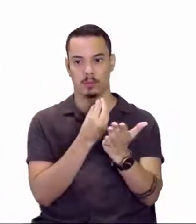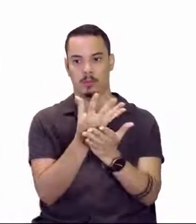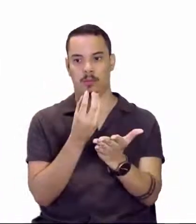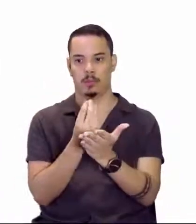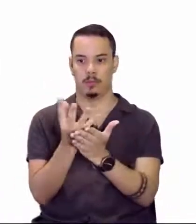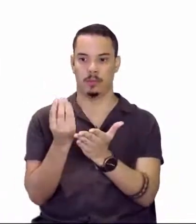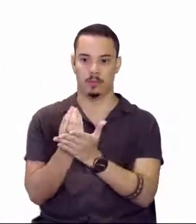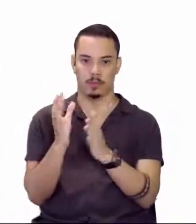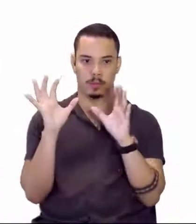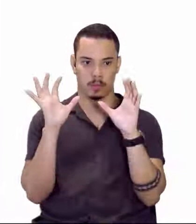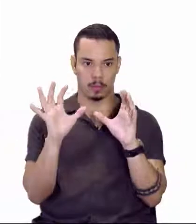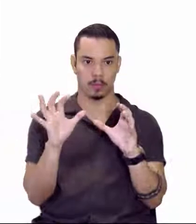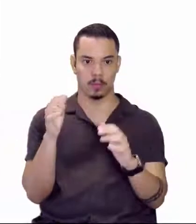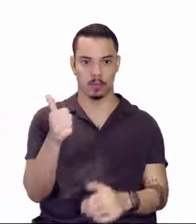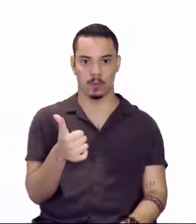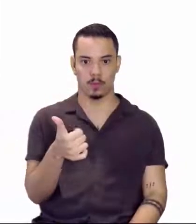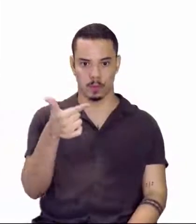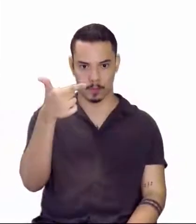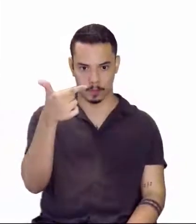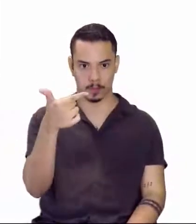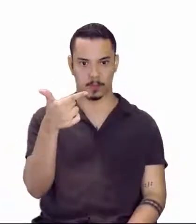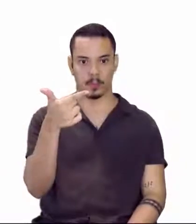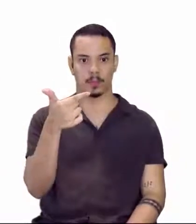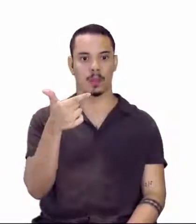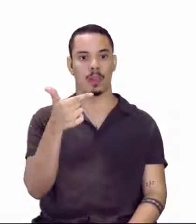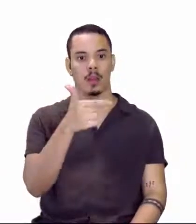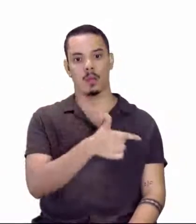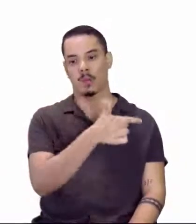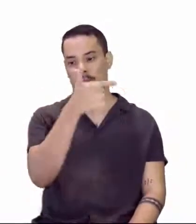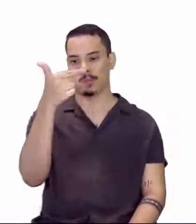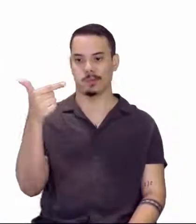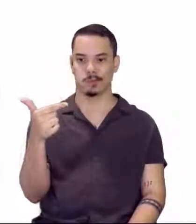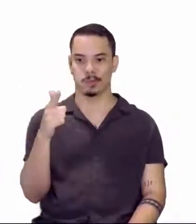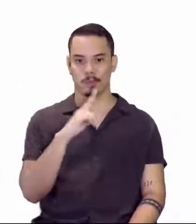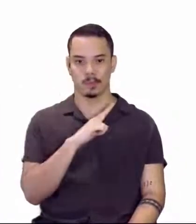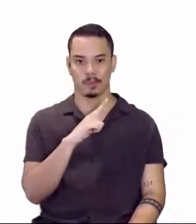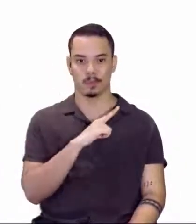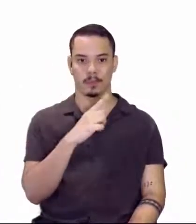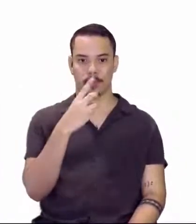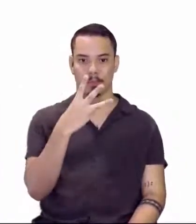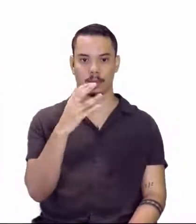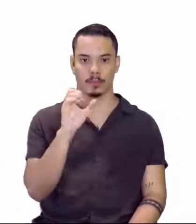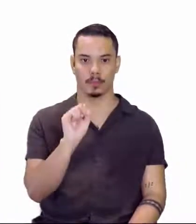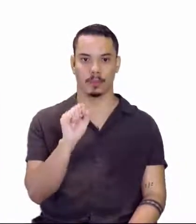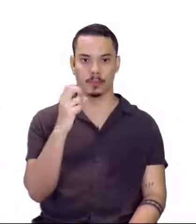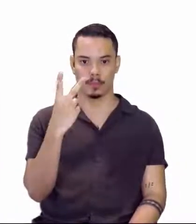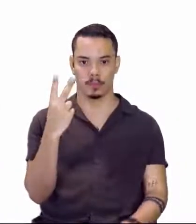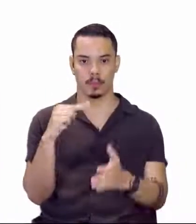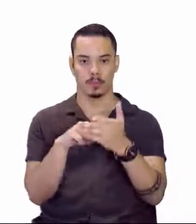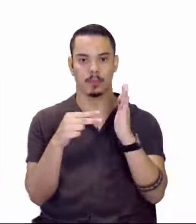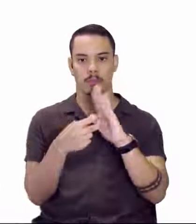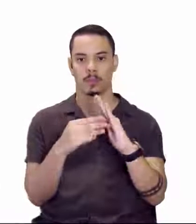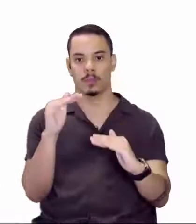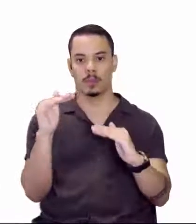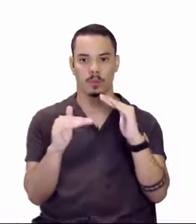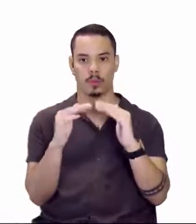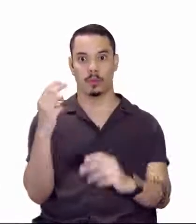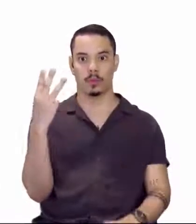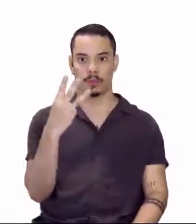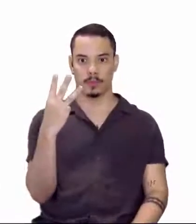eletrônica desses 12 elétrons, nós chegamos a 3s2, quer dizer, o nível é o nível